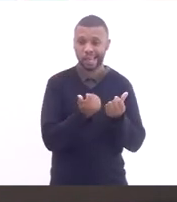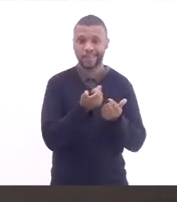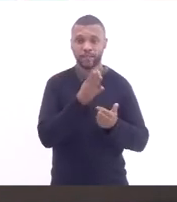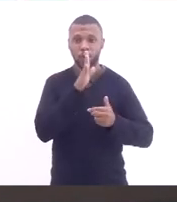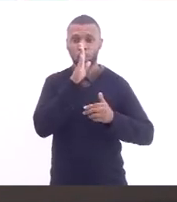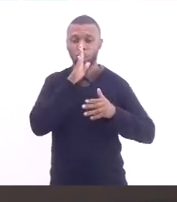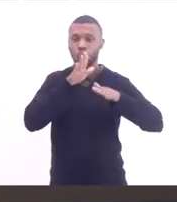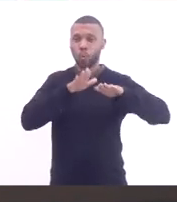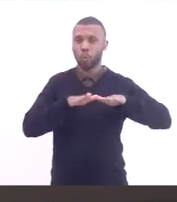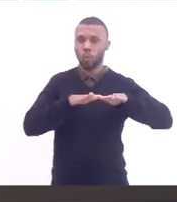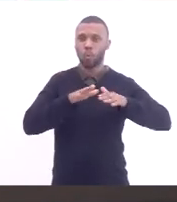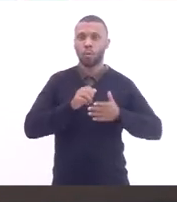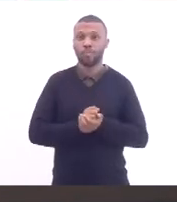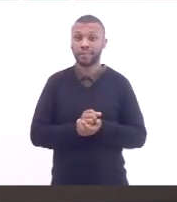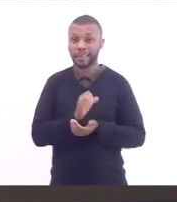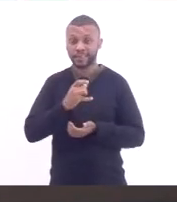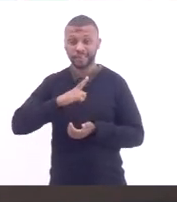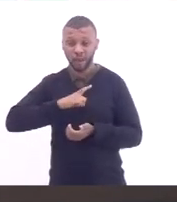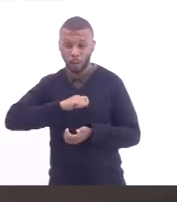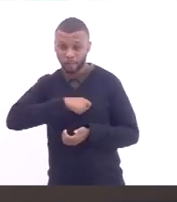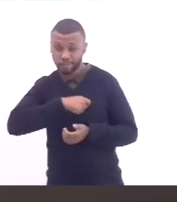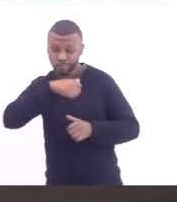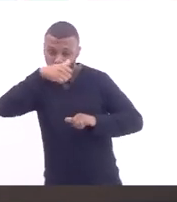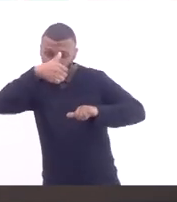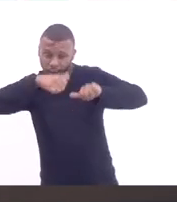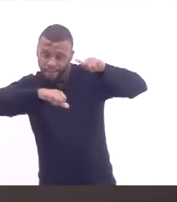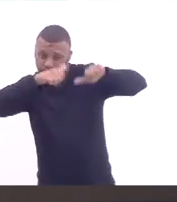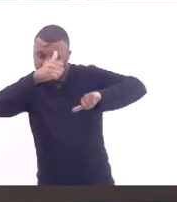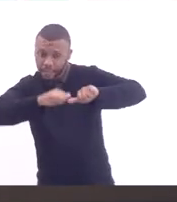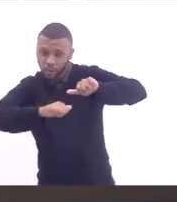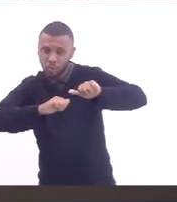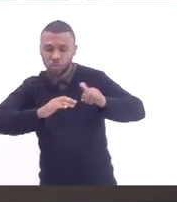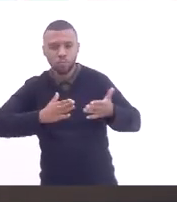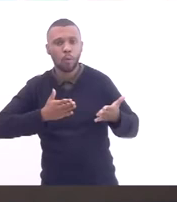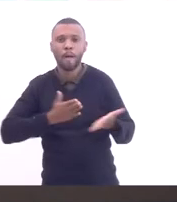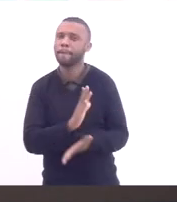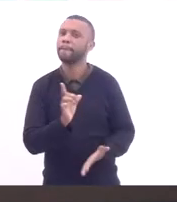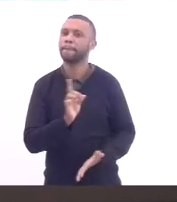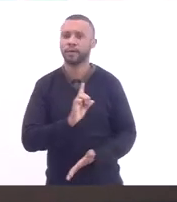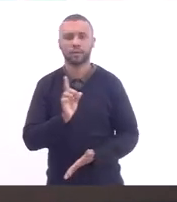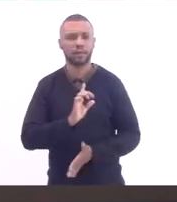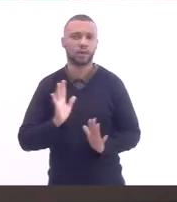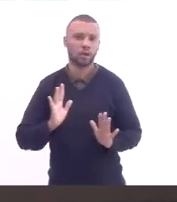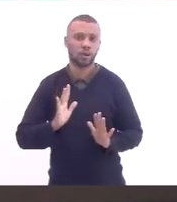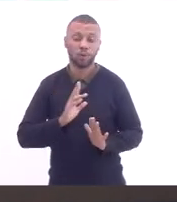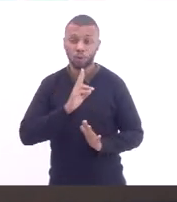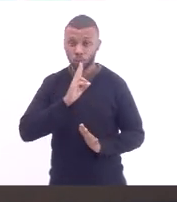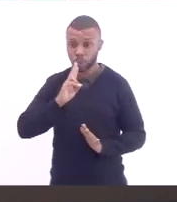numa auditoria operacional. Né? Os retornos